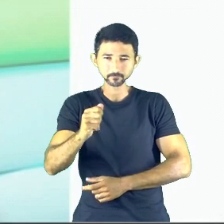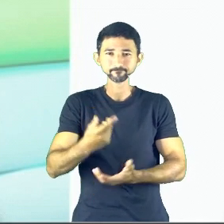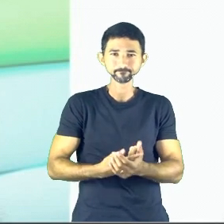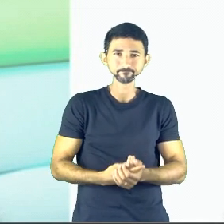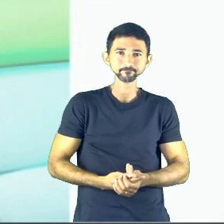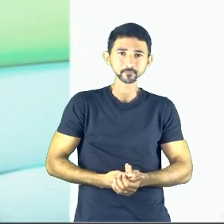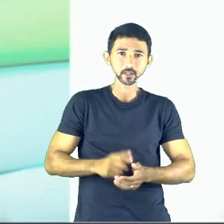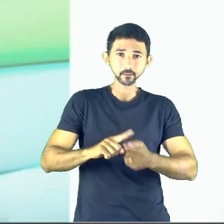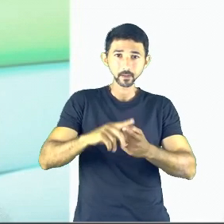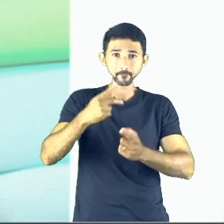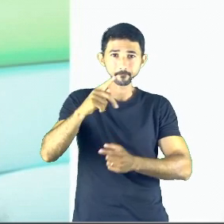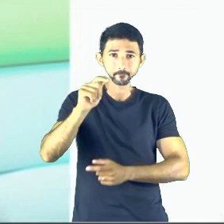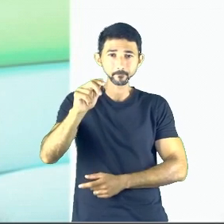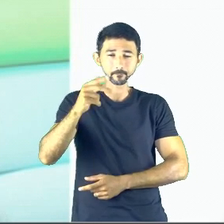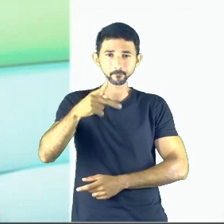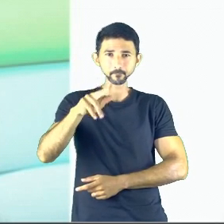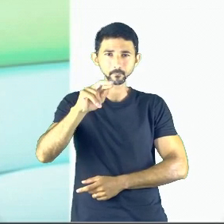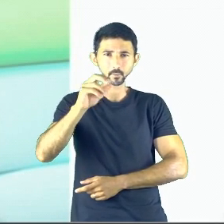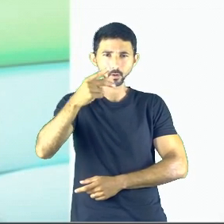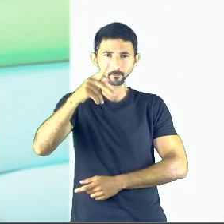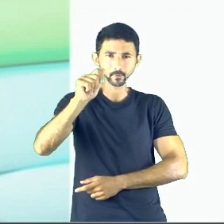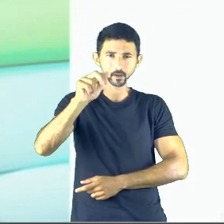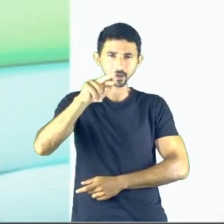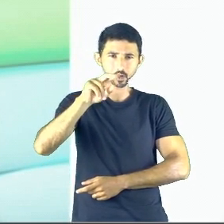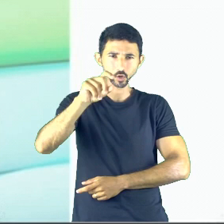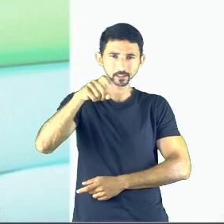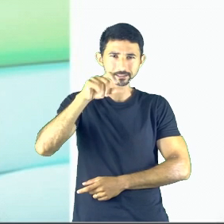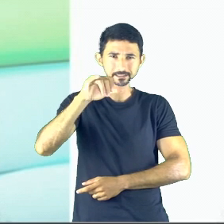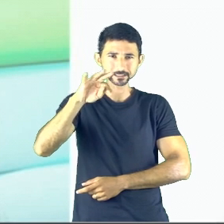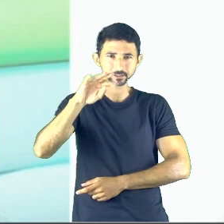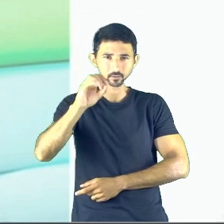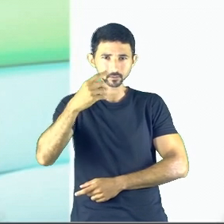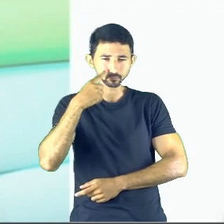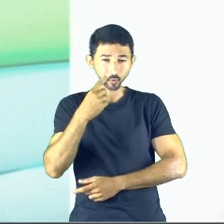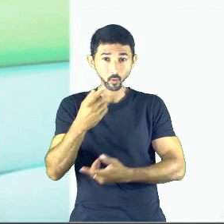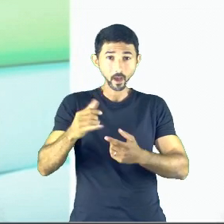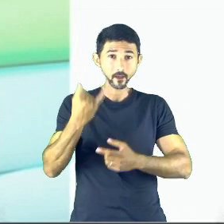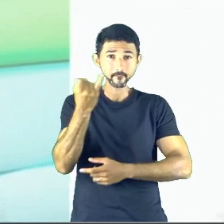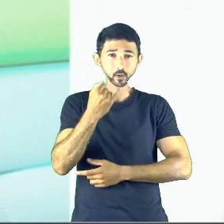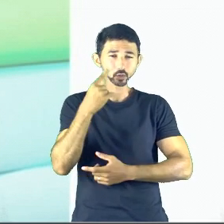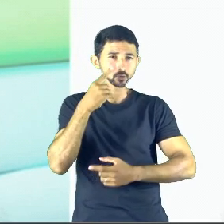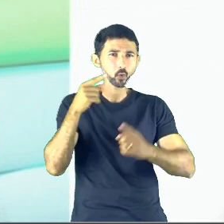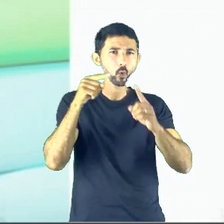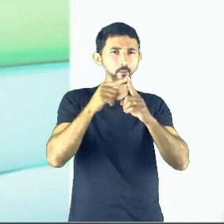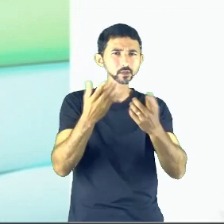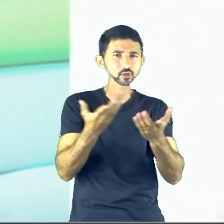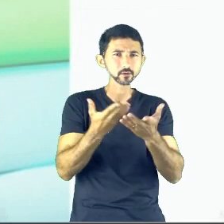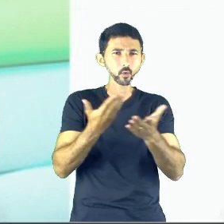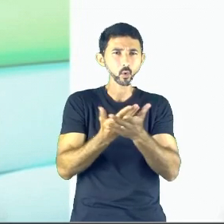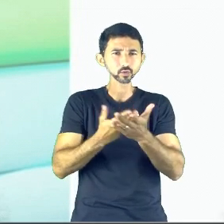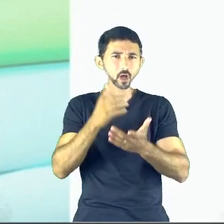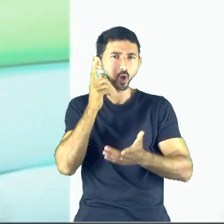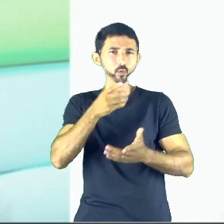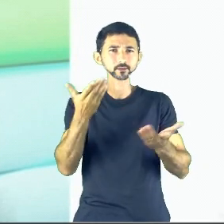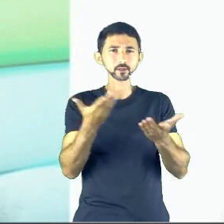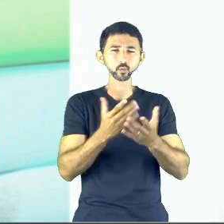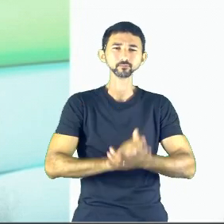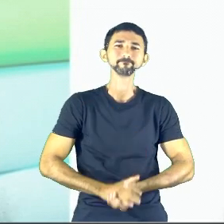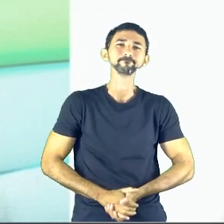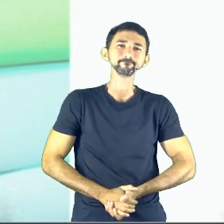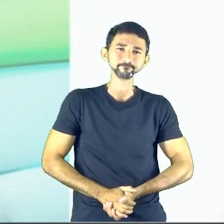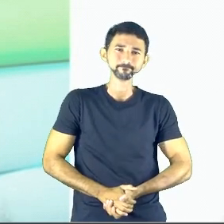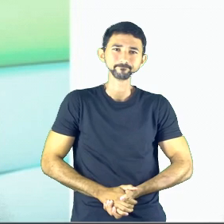e proparoxítonas. Eu sempre falo para vocês também que é muito importante ficarmos de olho nos objetivos da aula, o objetivo que